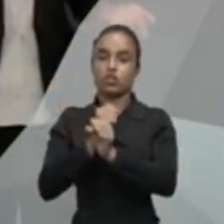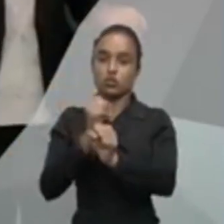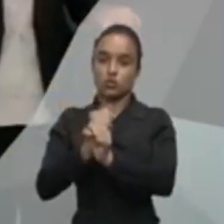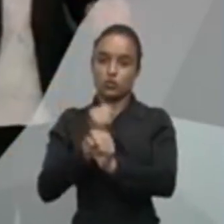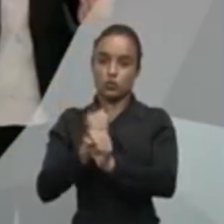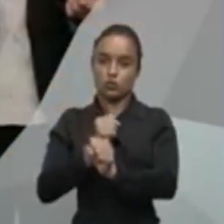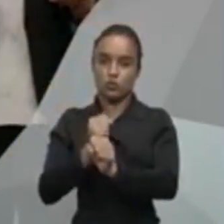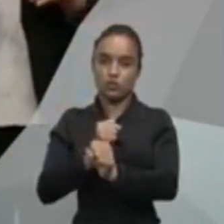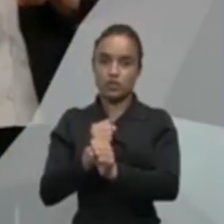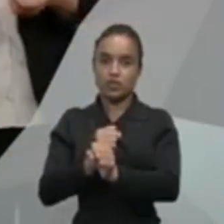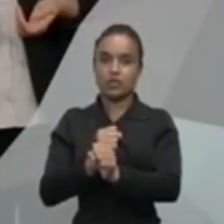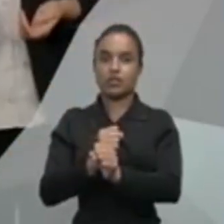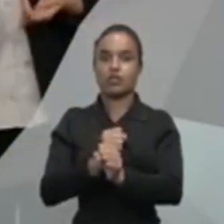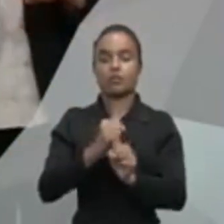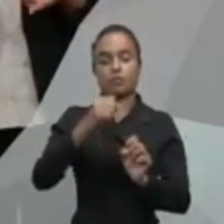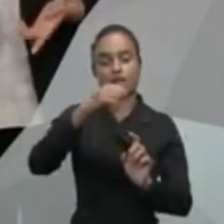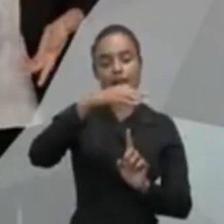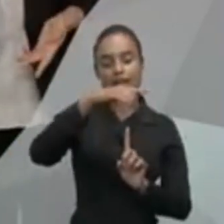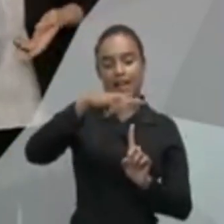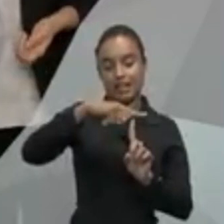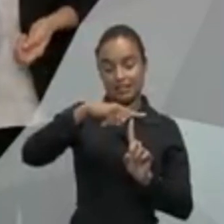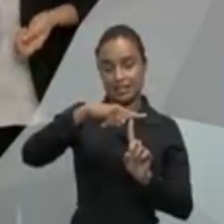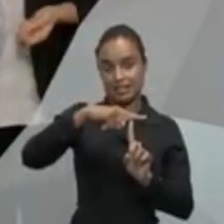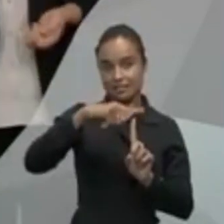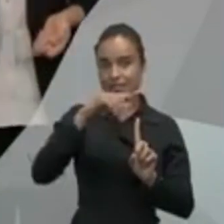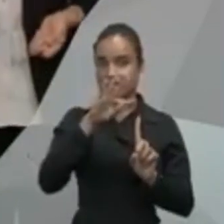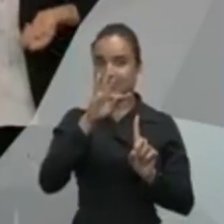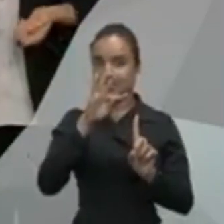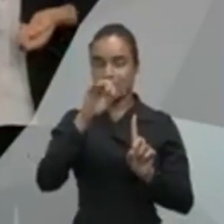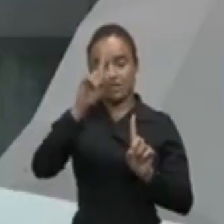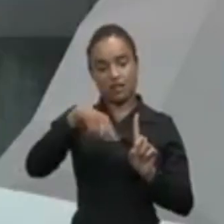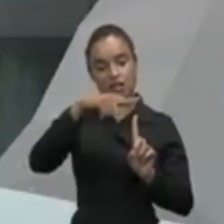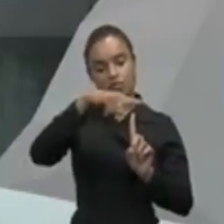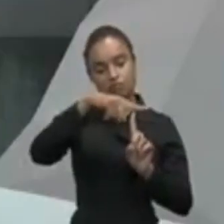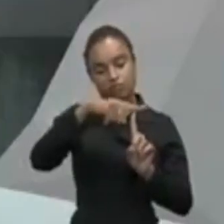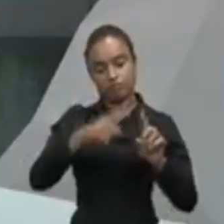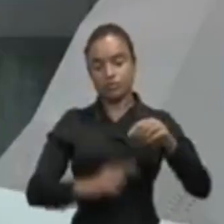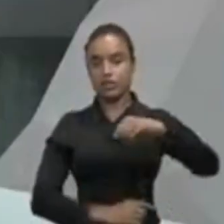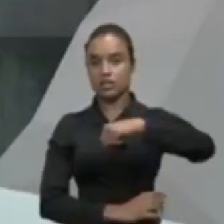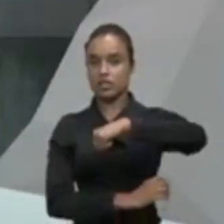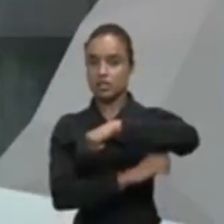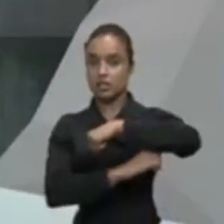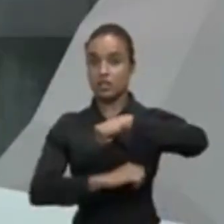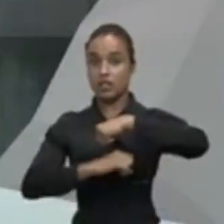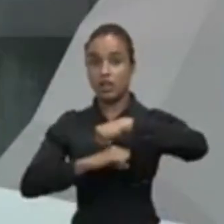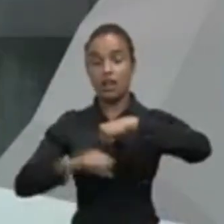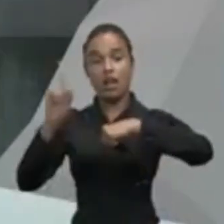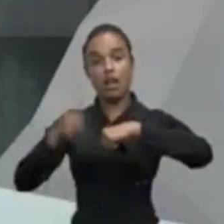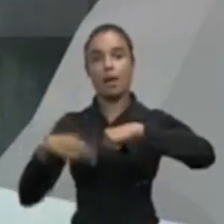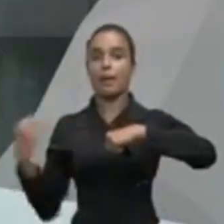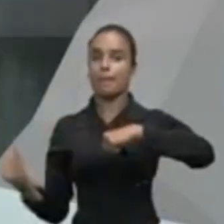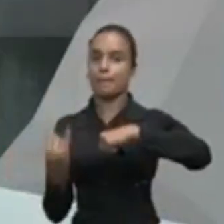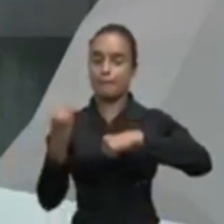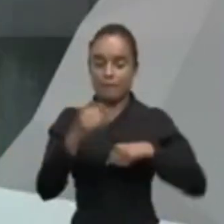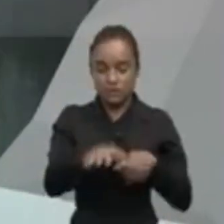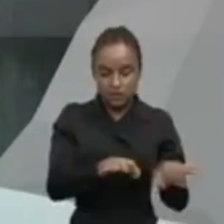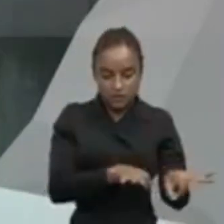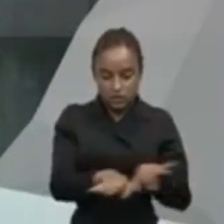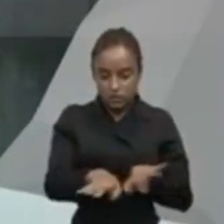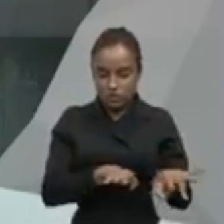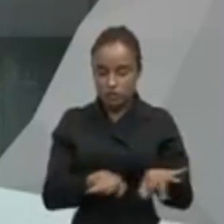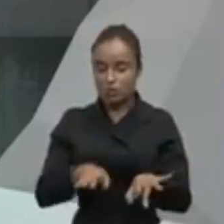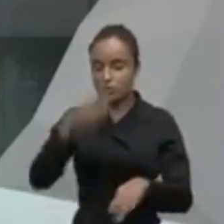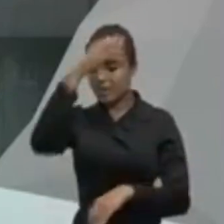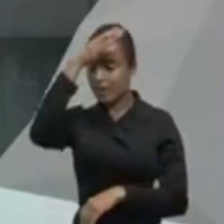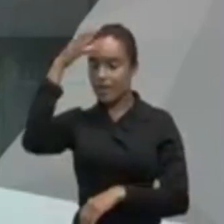mais utilizadas. Por isso optamos por esse tipo de viga em nosso projeto. E para o nosso cliente entender melhor essa estrutura, eu enviei